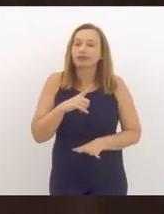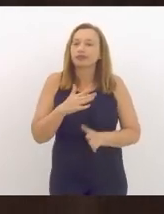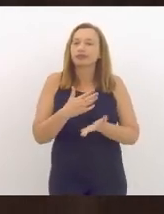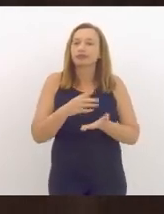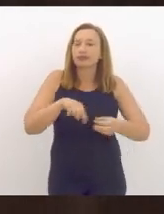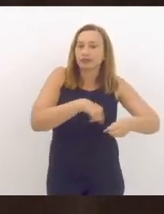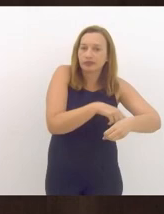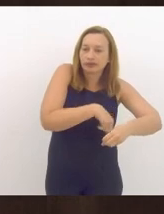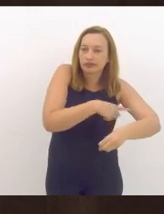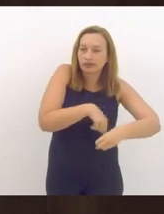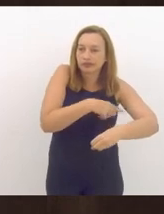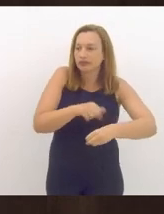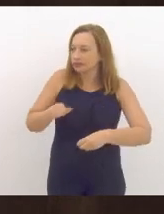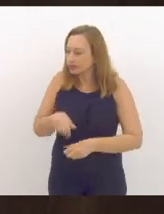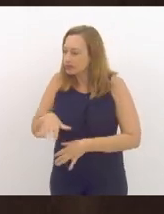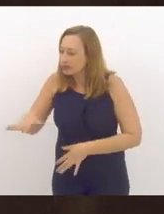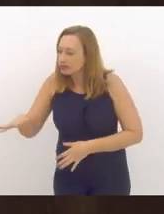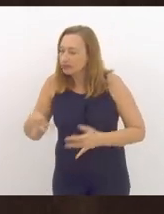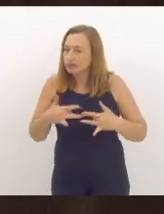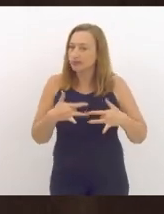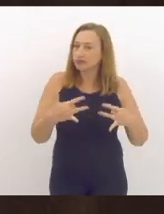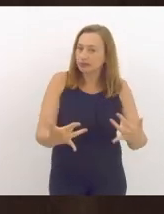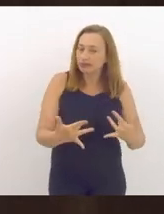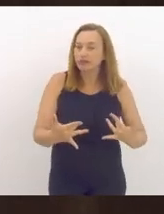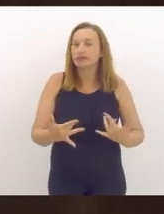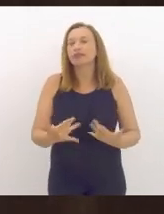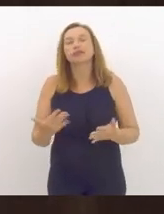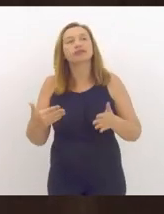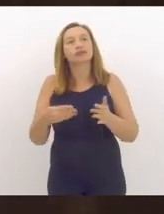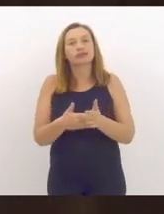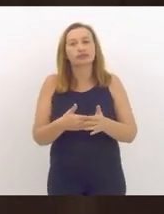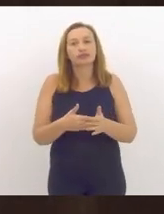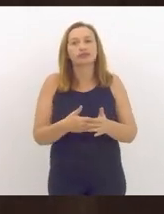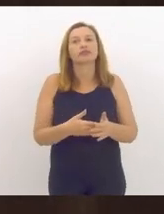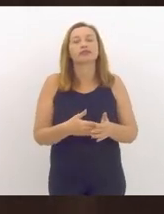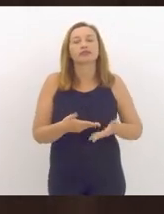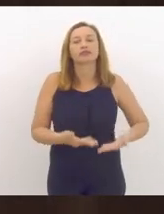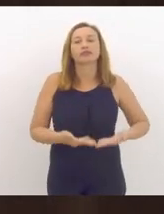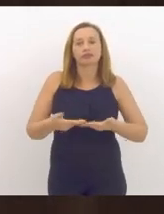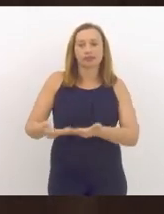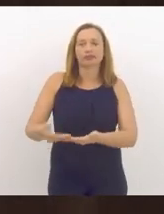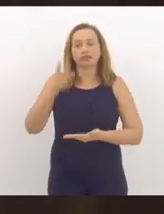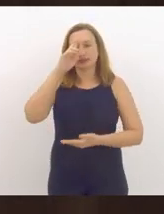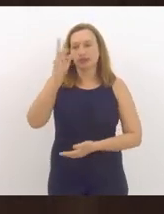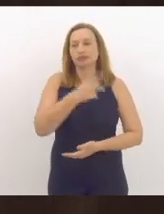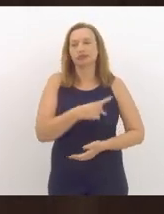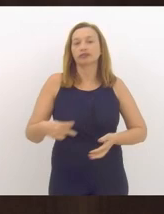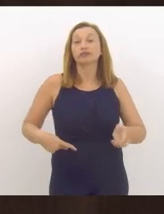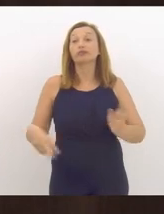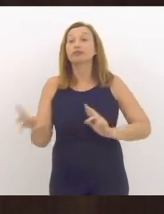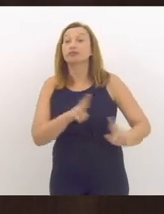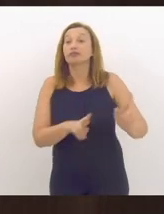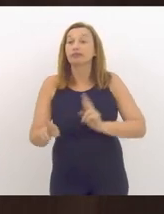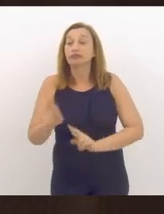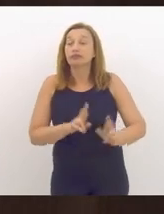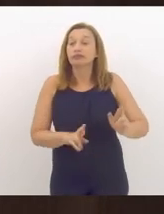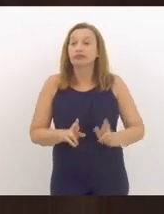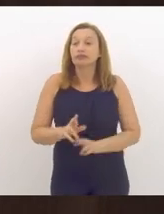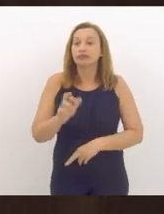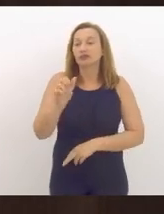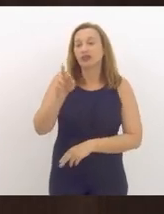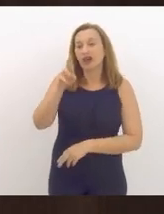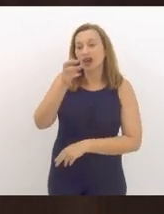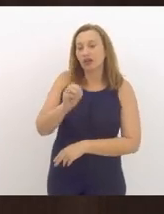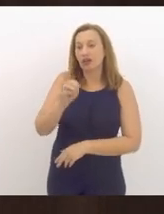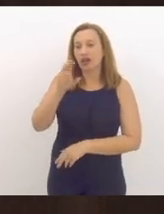cozinhas comunitárias e cozinhas solidárias, até a entrega, senhor presidente, na relação com a agroecologia,